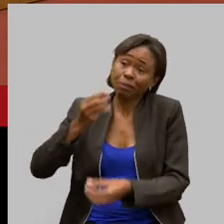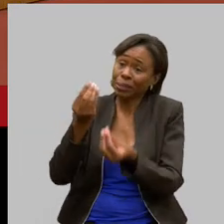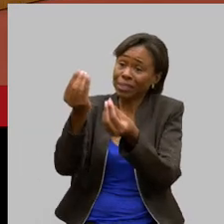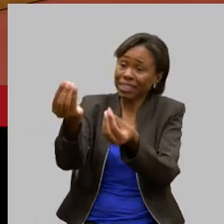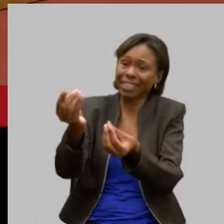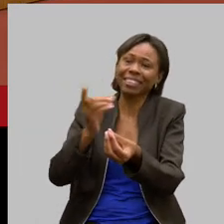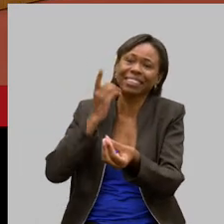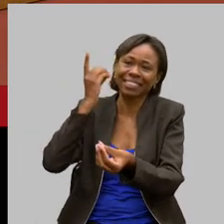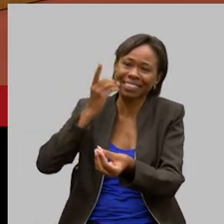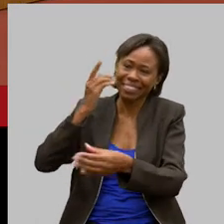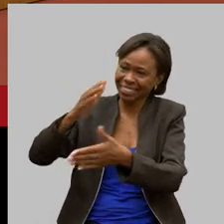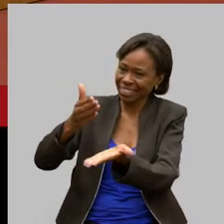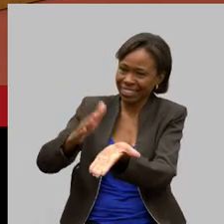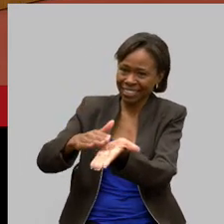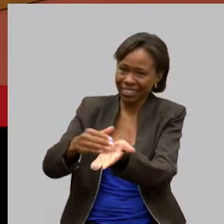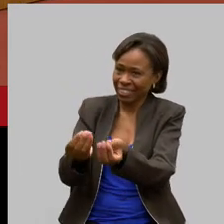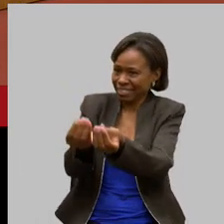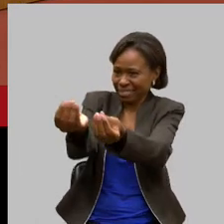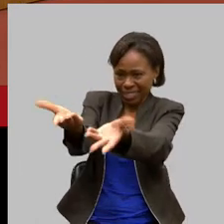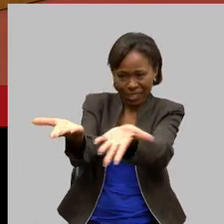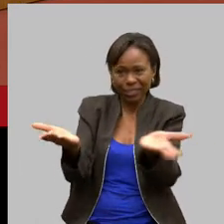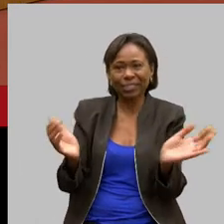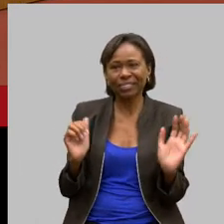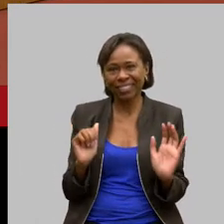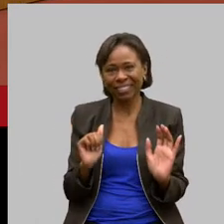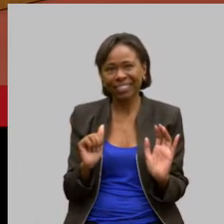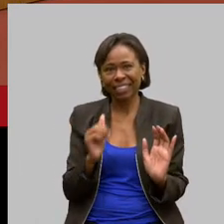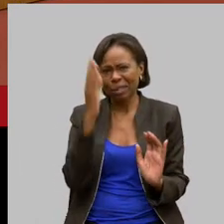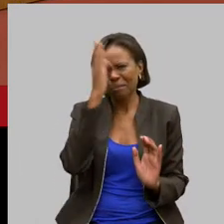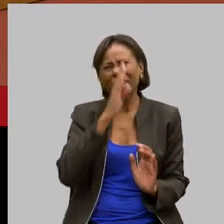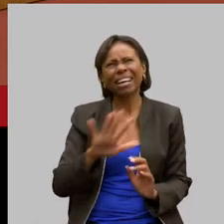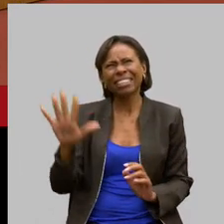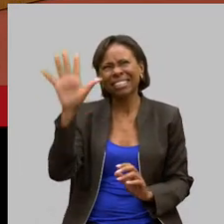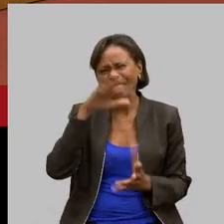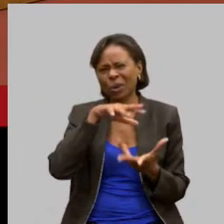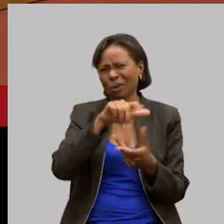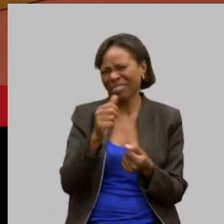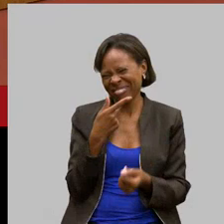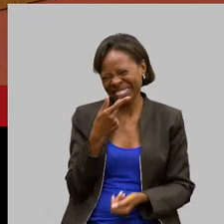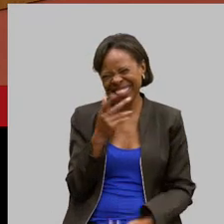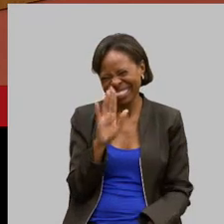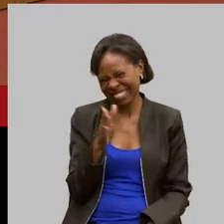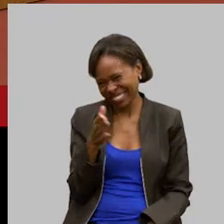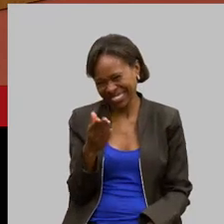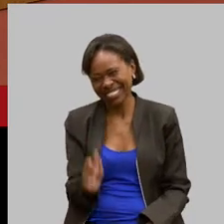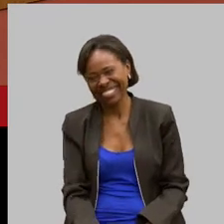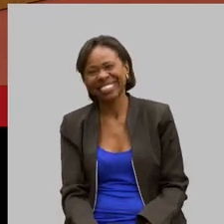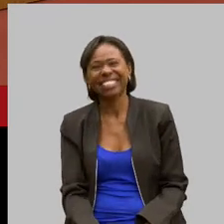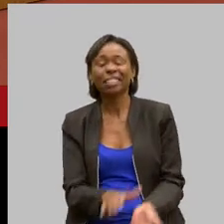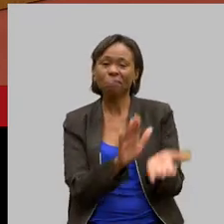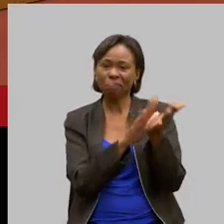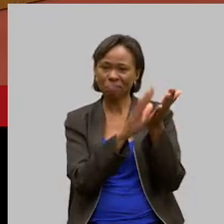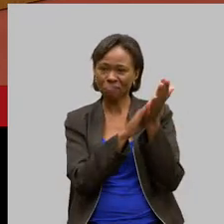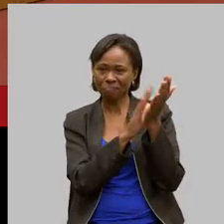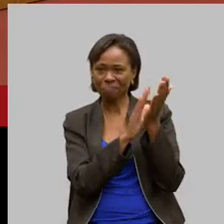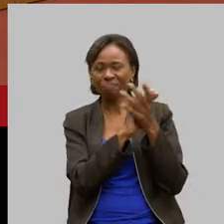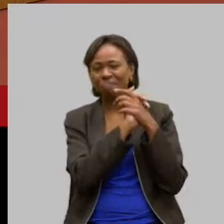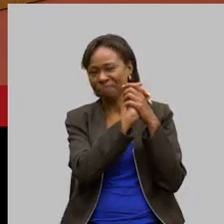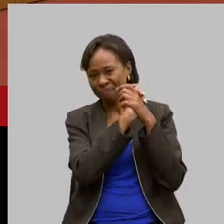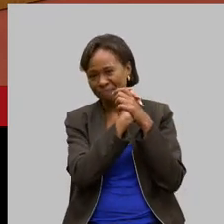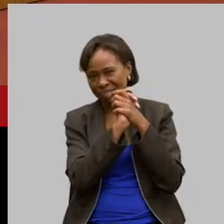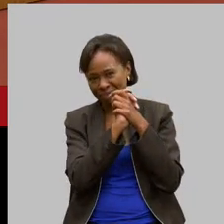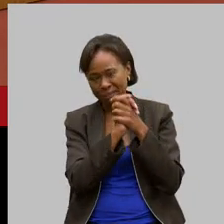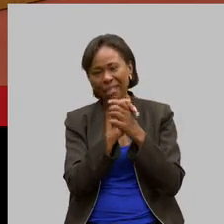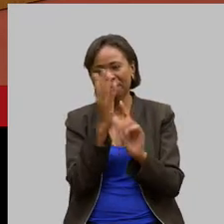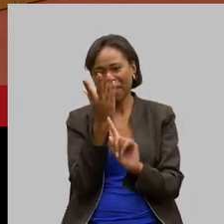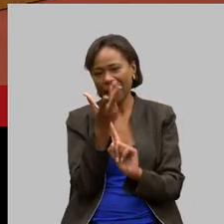pras 850 e pro Brasil e pronto só eu acho que eu falei tudo obrigado Parabéns pela pela arte pela